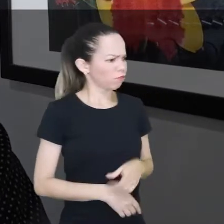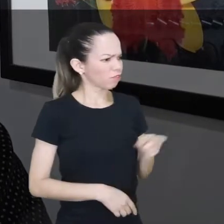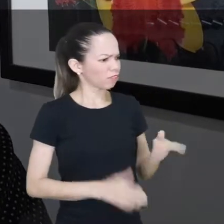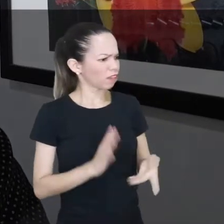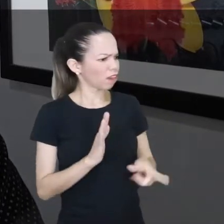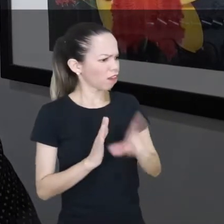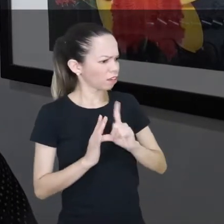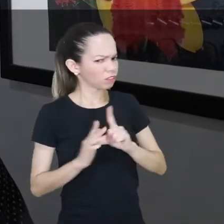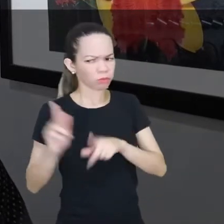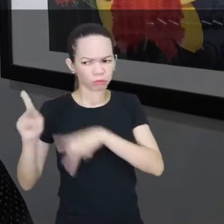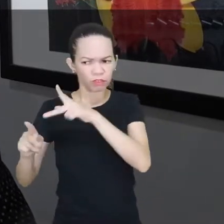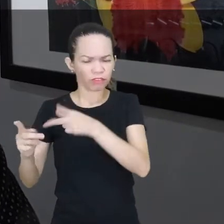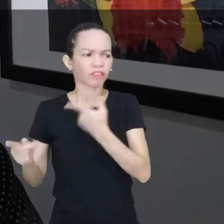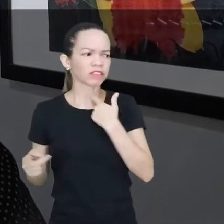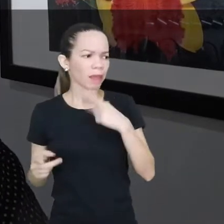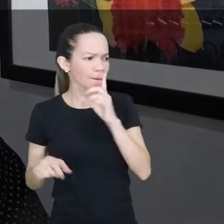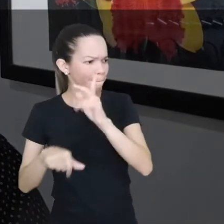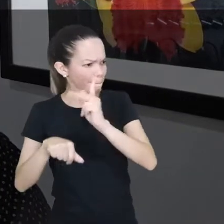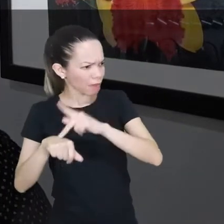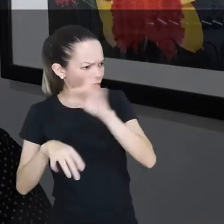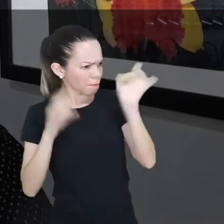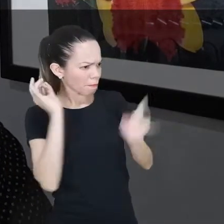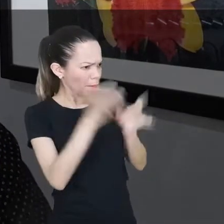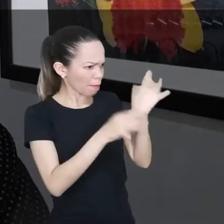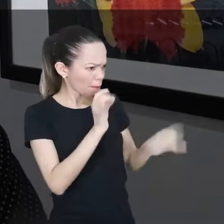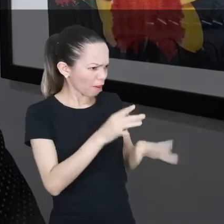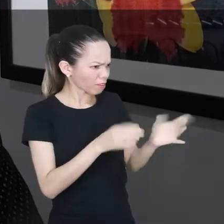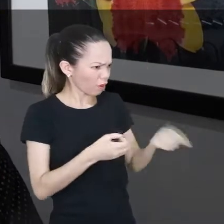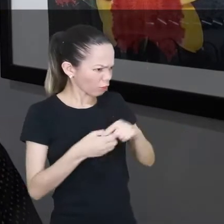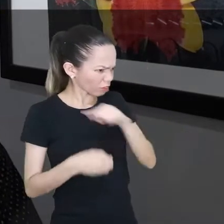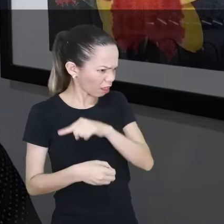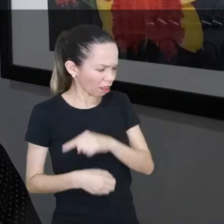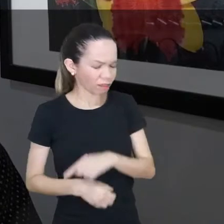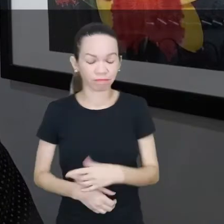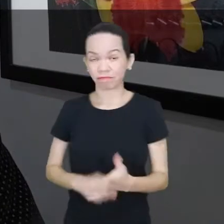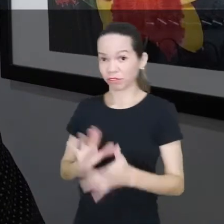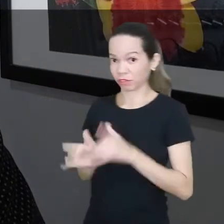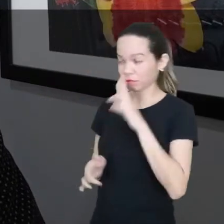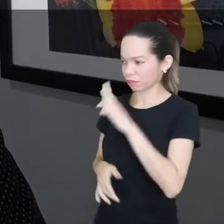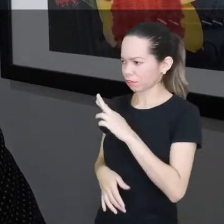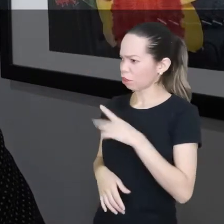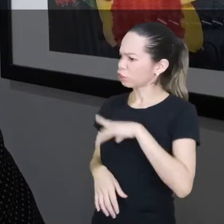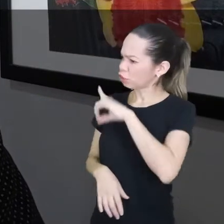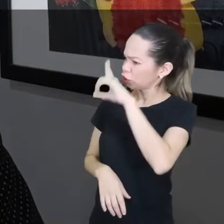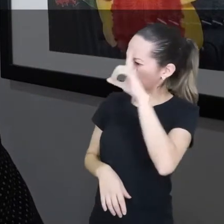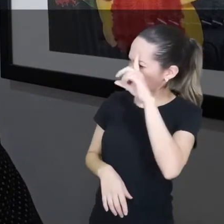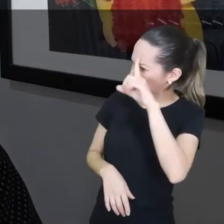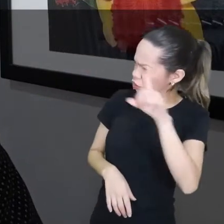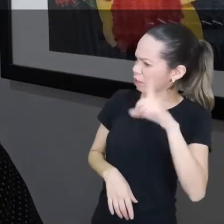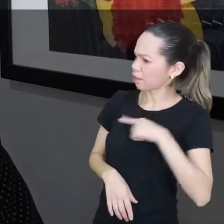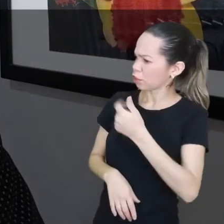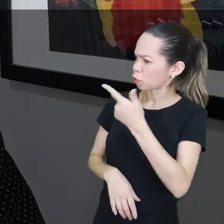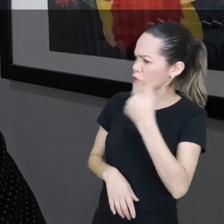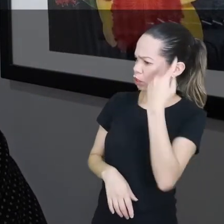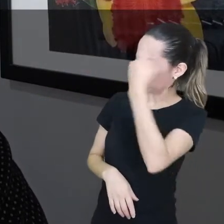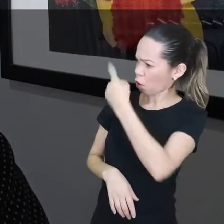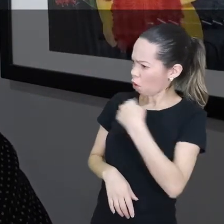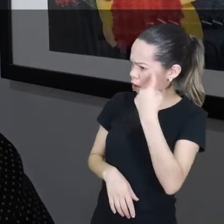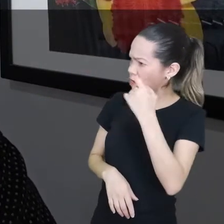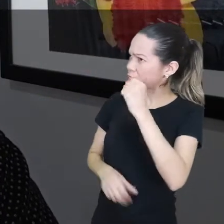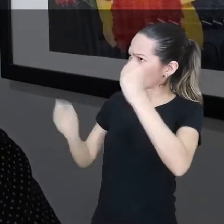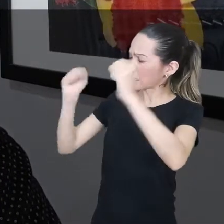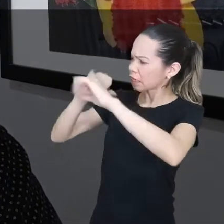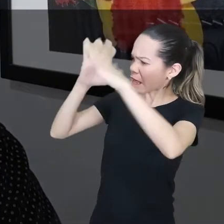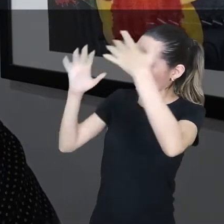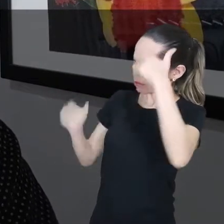Jesus respondeu: o dia não tem 12 horas? Quem anda de dia não tropeça, pois vê a luz deste mundo. Quando anda